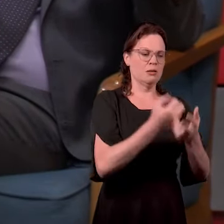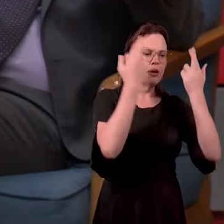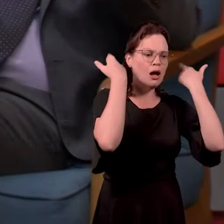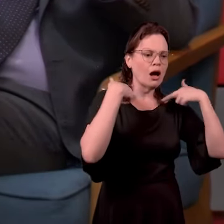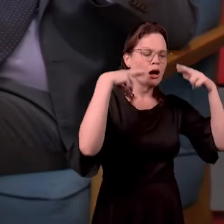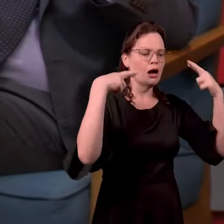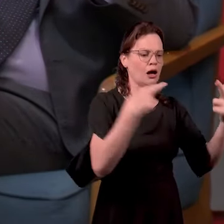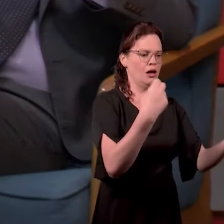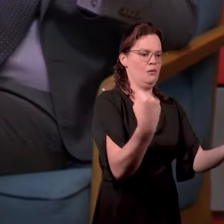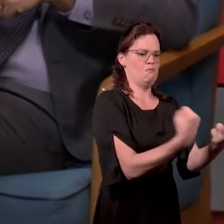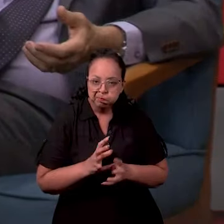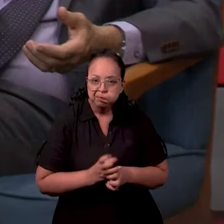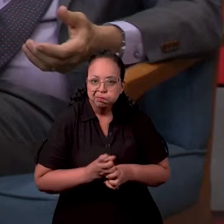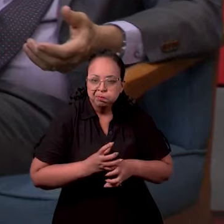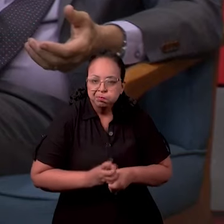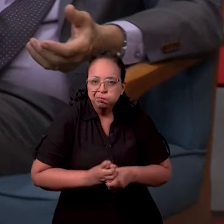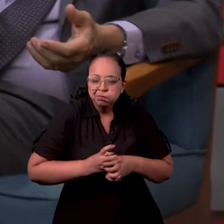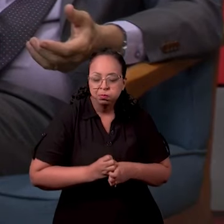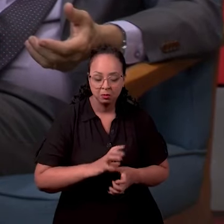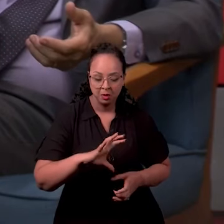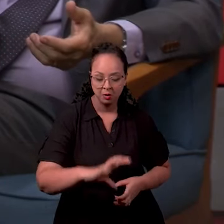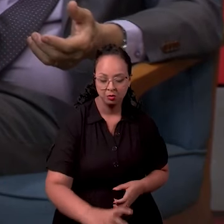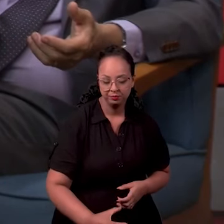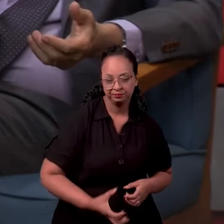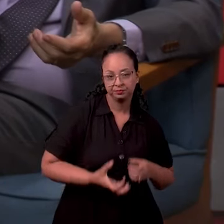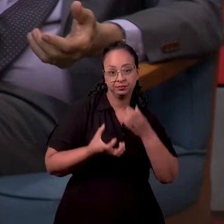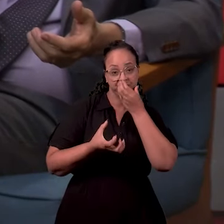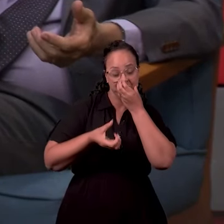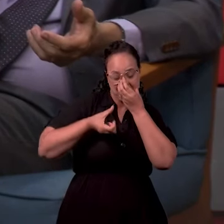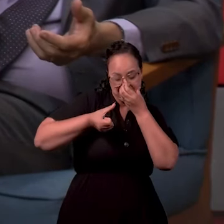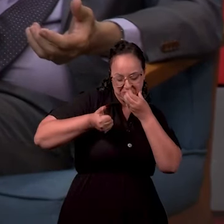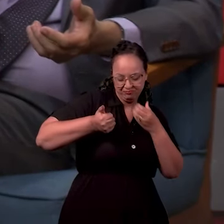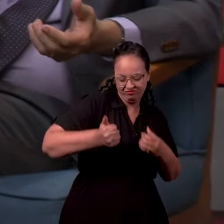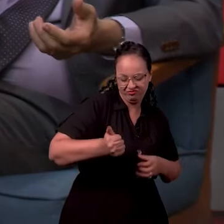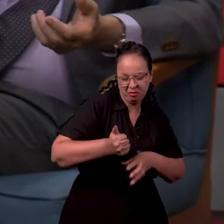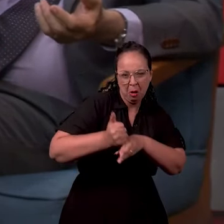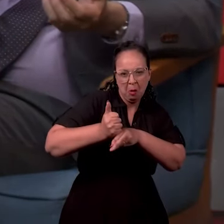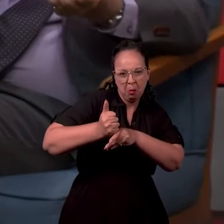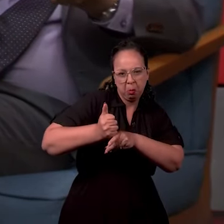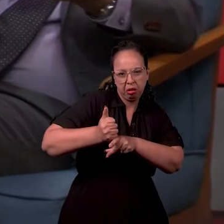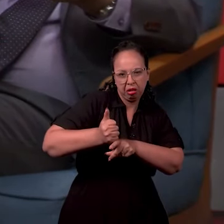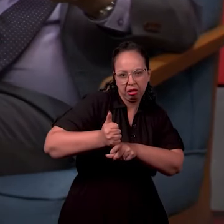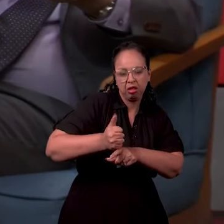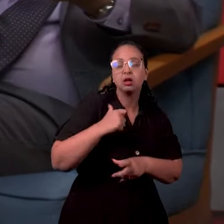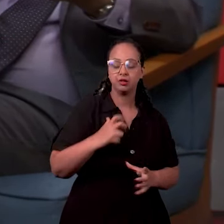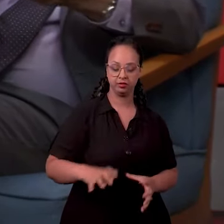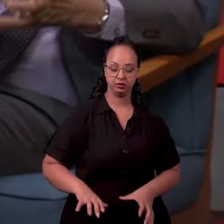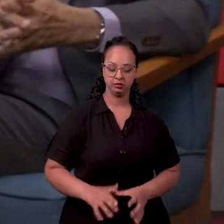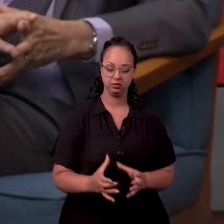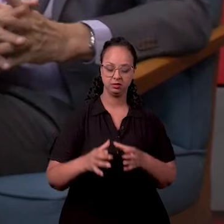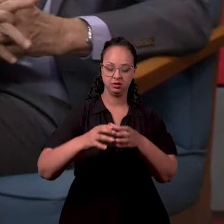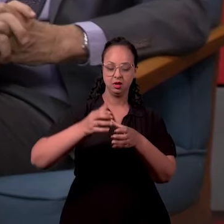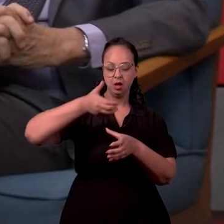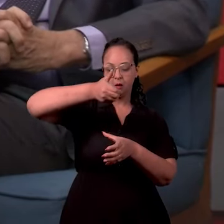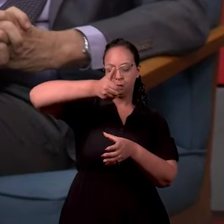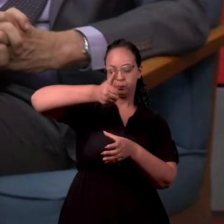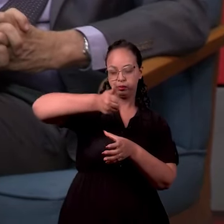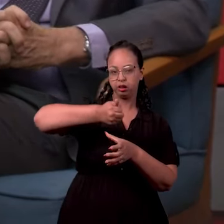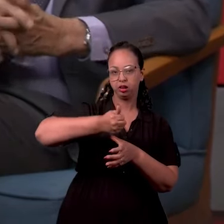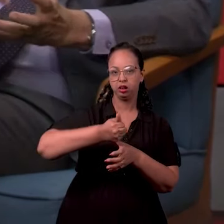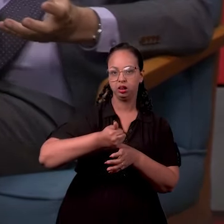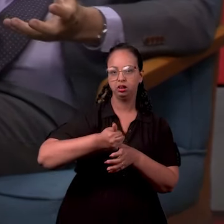morrer, mas no Novo Testamento, o que ele fez? Ele pegou o velo, espremeu, sobre um cálice. O que